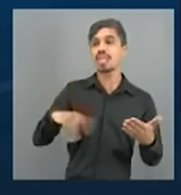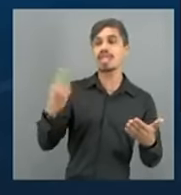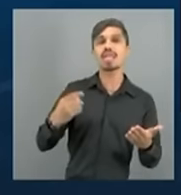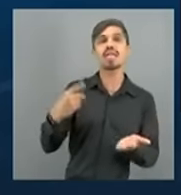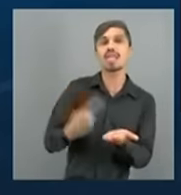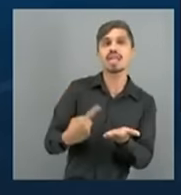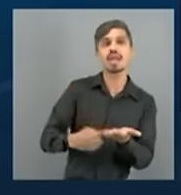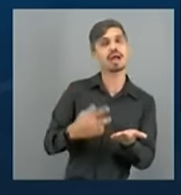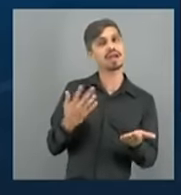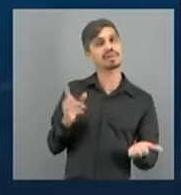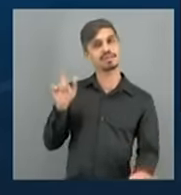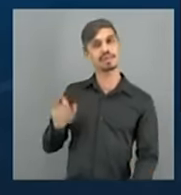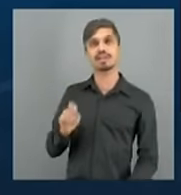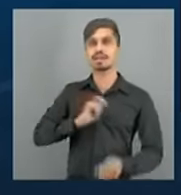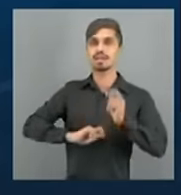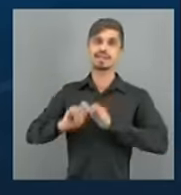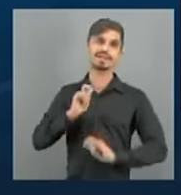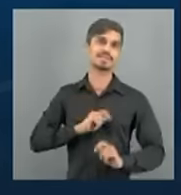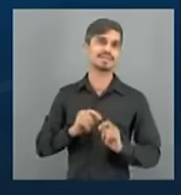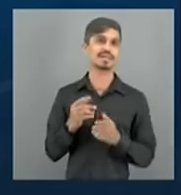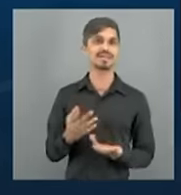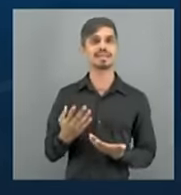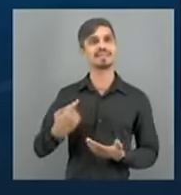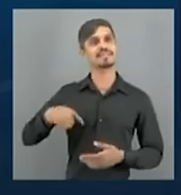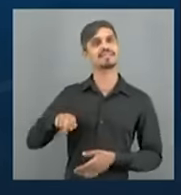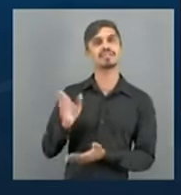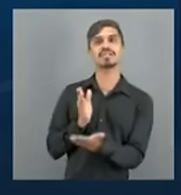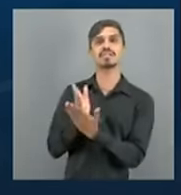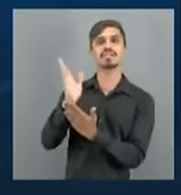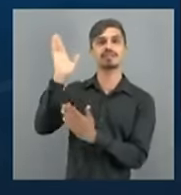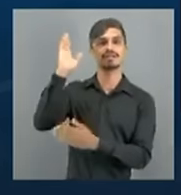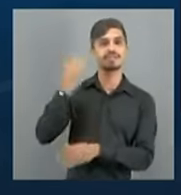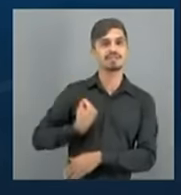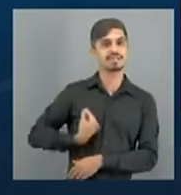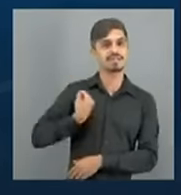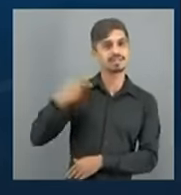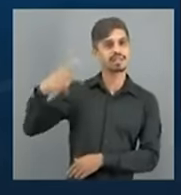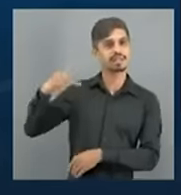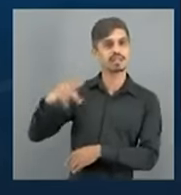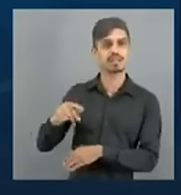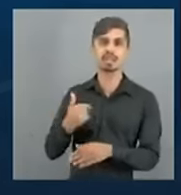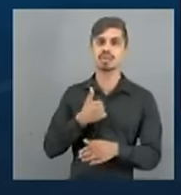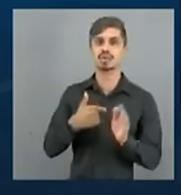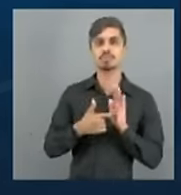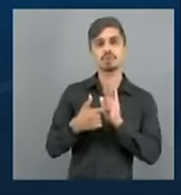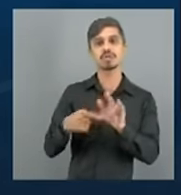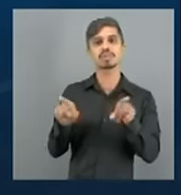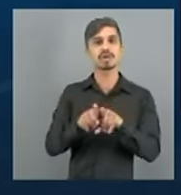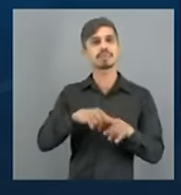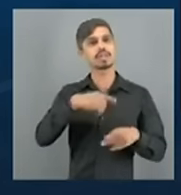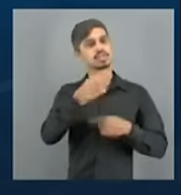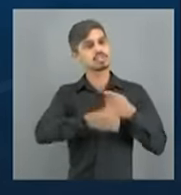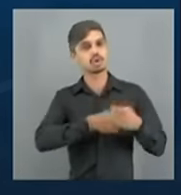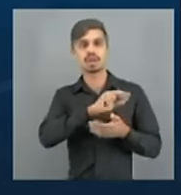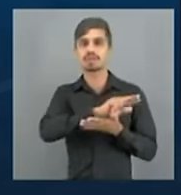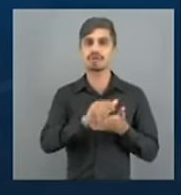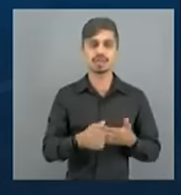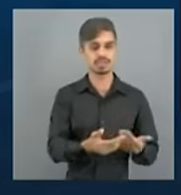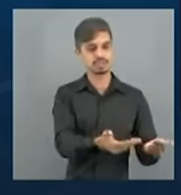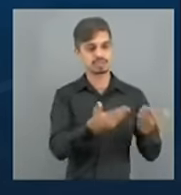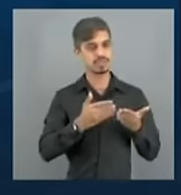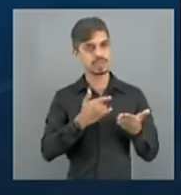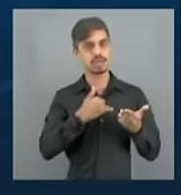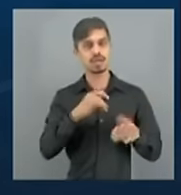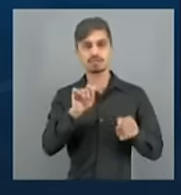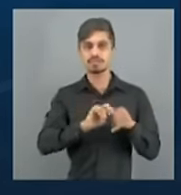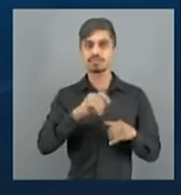filho rebelde, creio eu, foi viver a vida dele. E, poxa, eu te mostro também, tenho aqui, ó, os jogos do Patrocinense, chegou para mim, eu